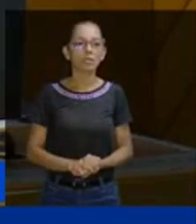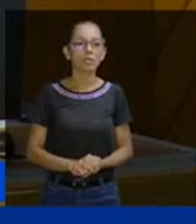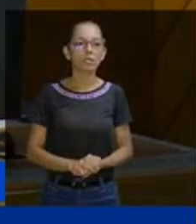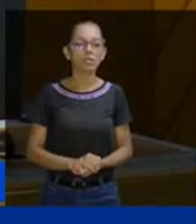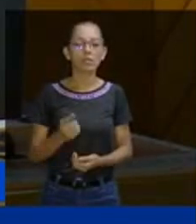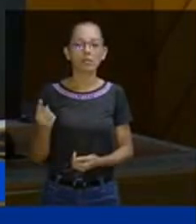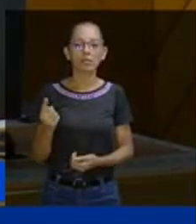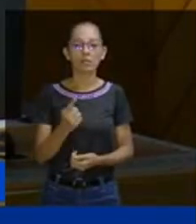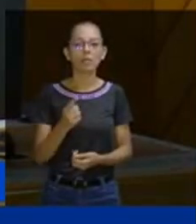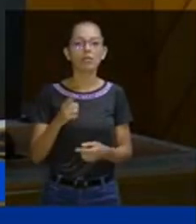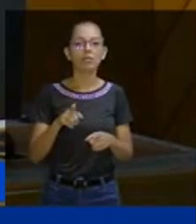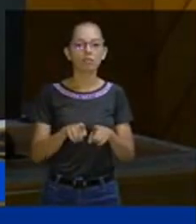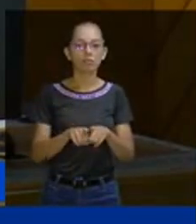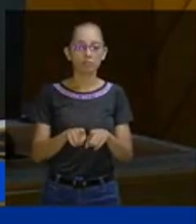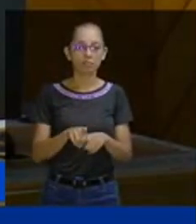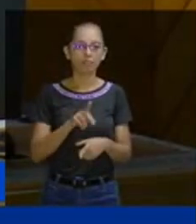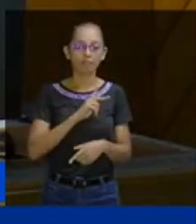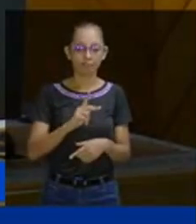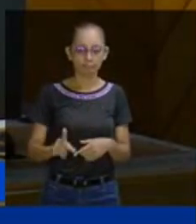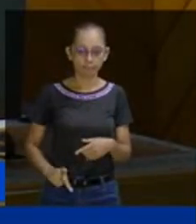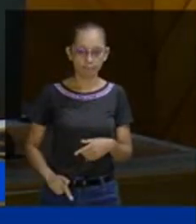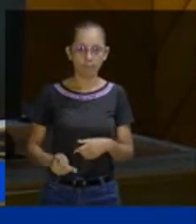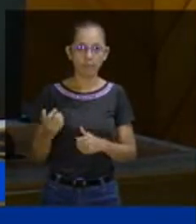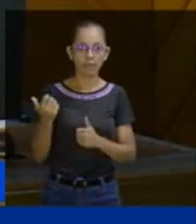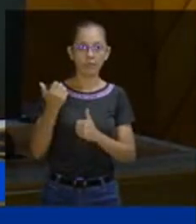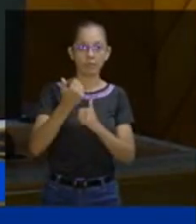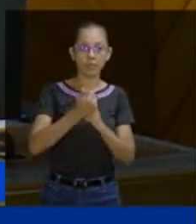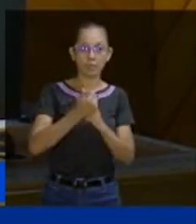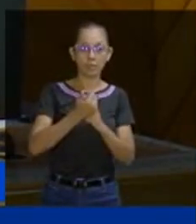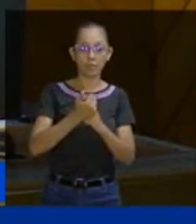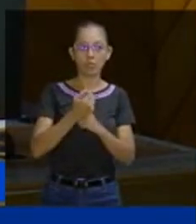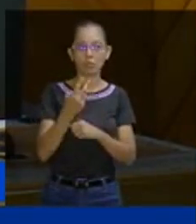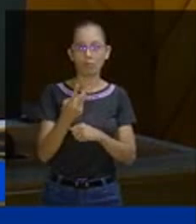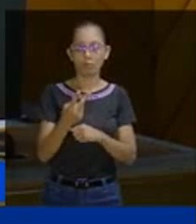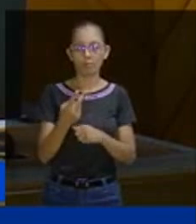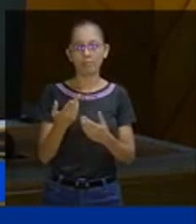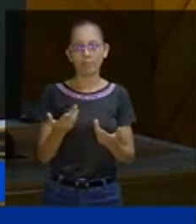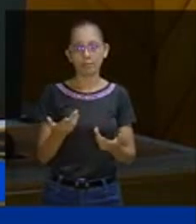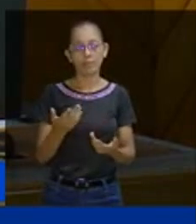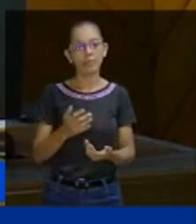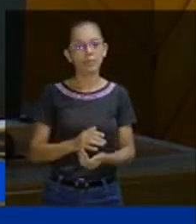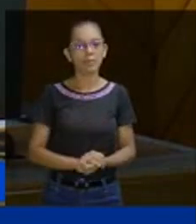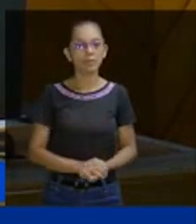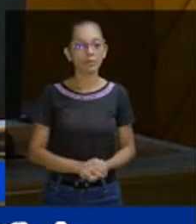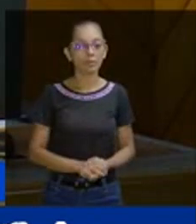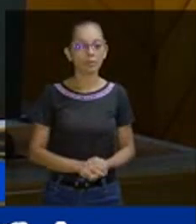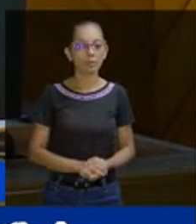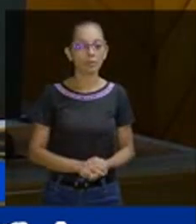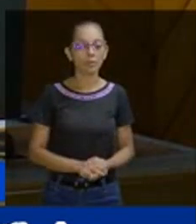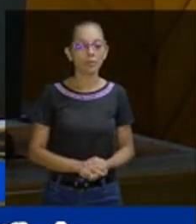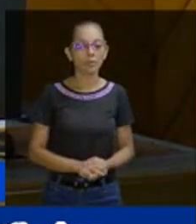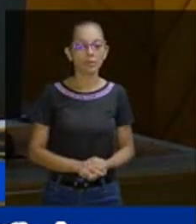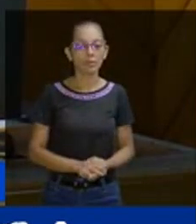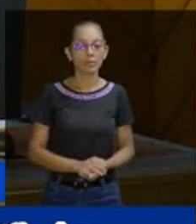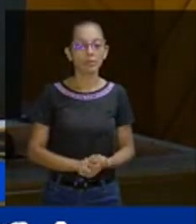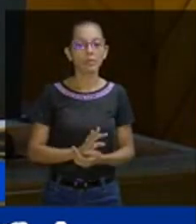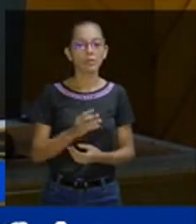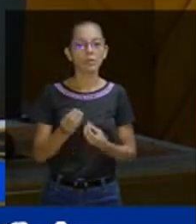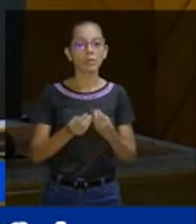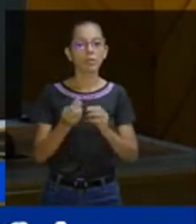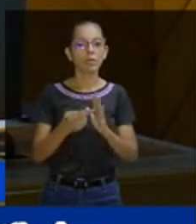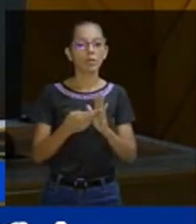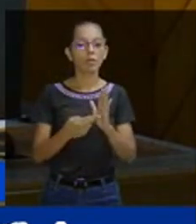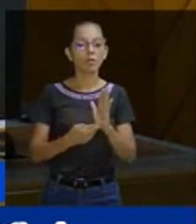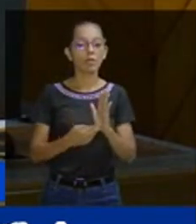vice. Isso se mostra assoberbado de trabalho, e aí a prudência recomenda